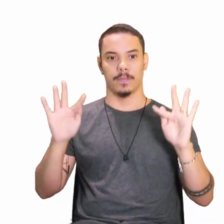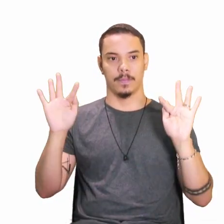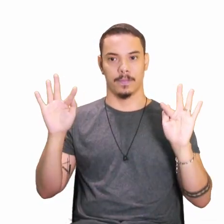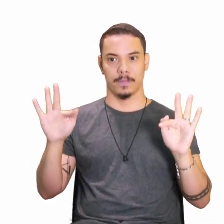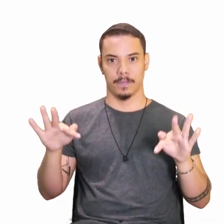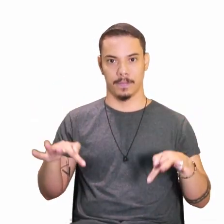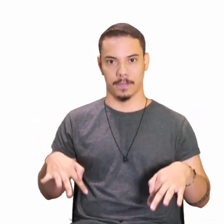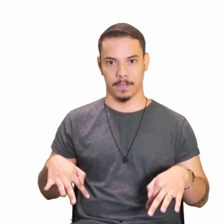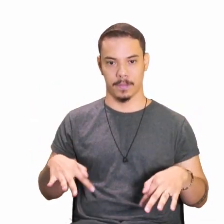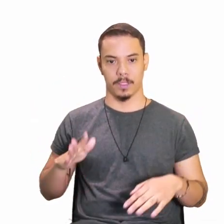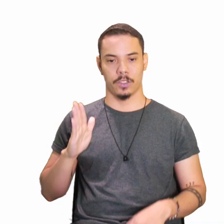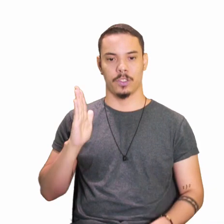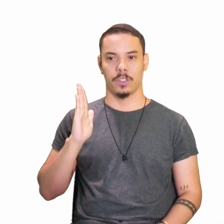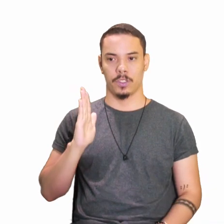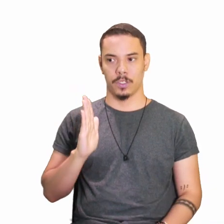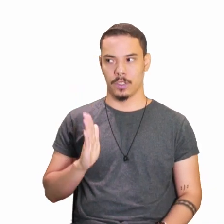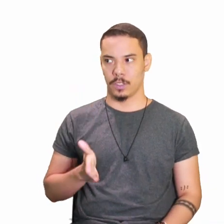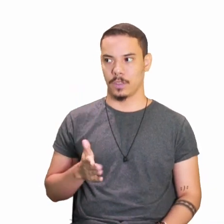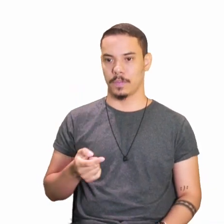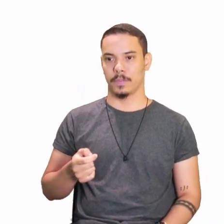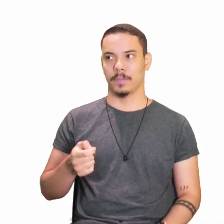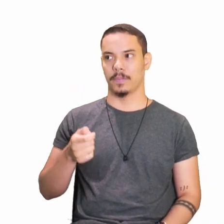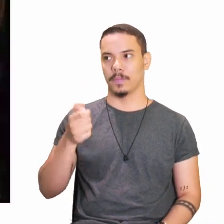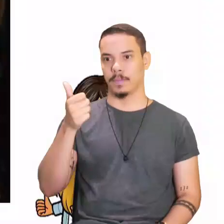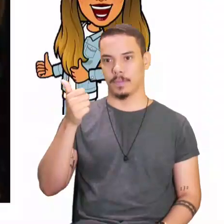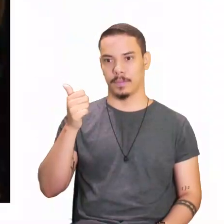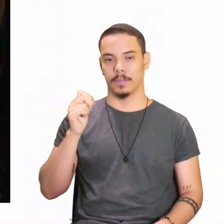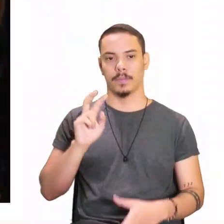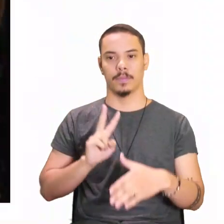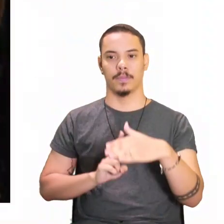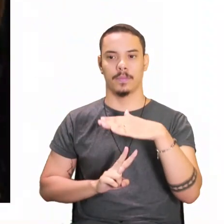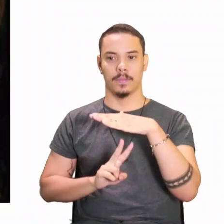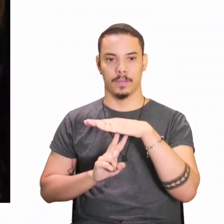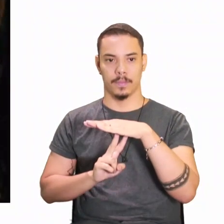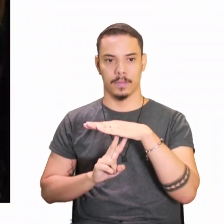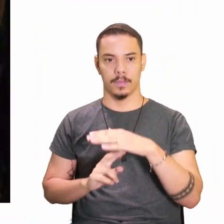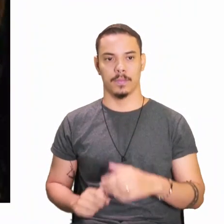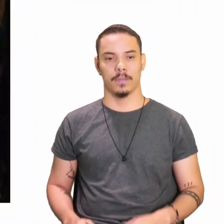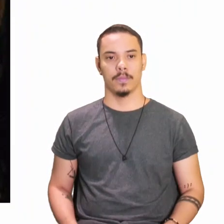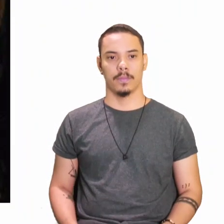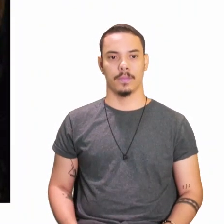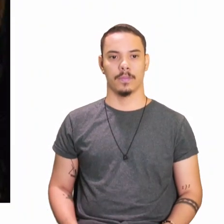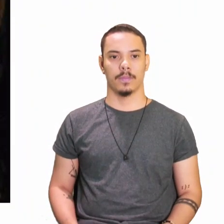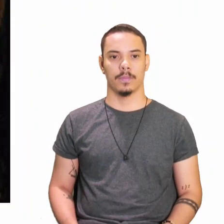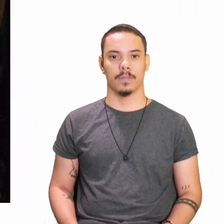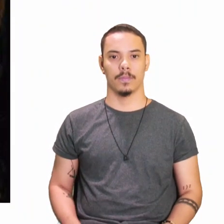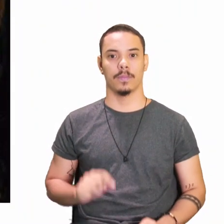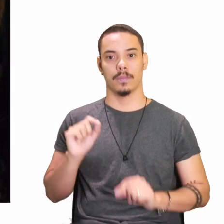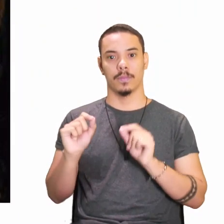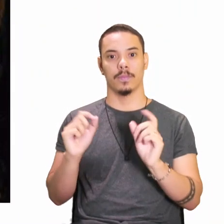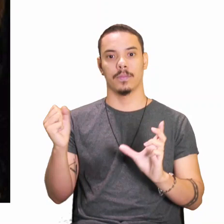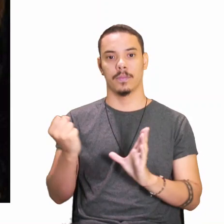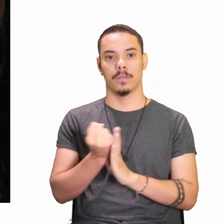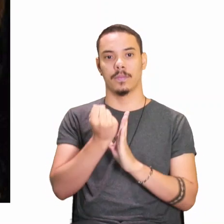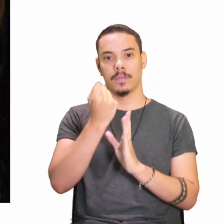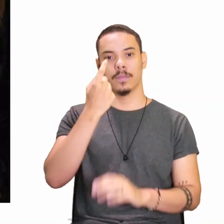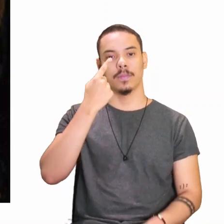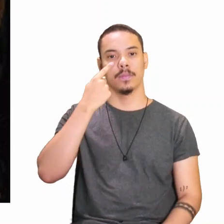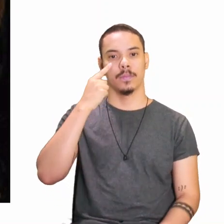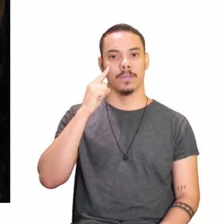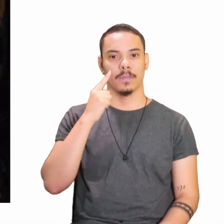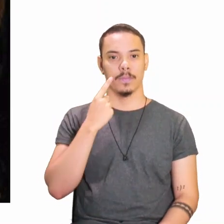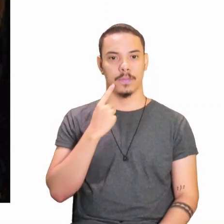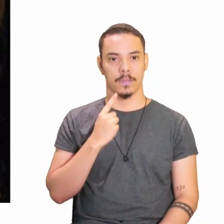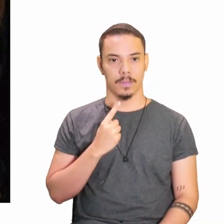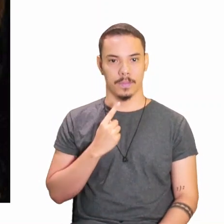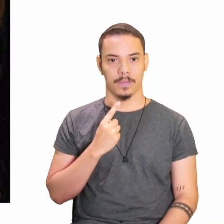terminando já quase terminando a unidade 2 e a unidade 2 marcada pela pela